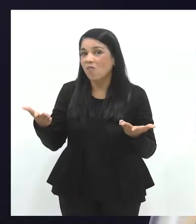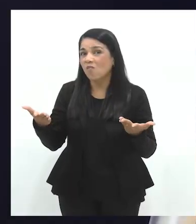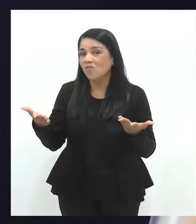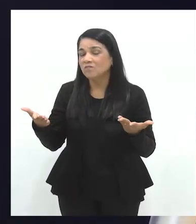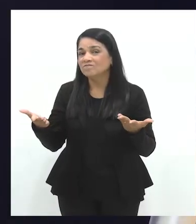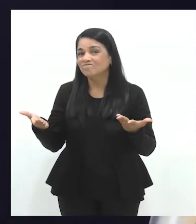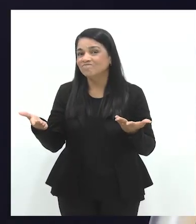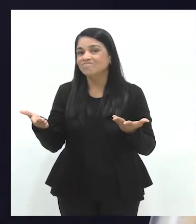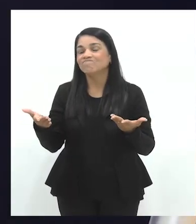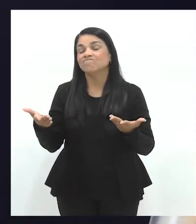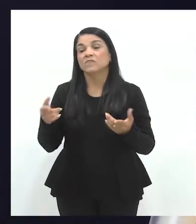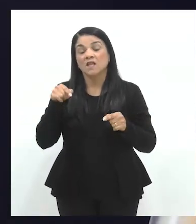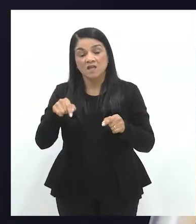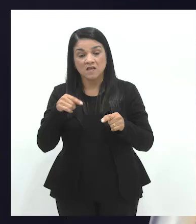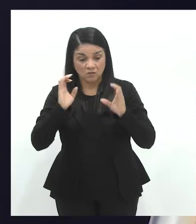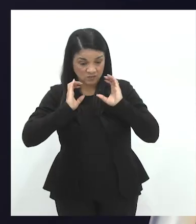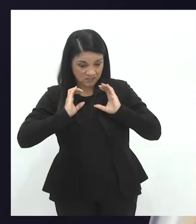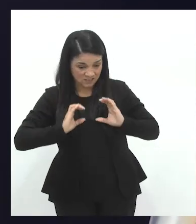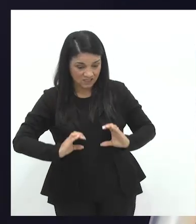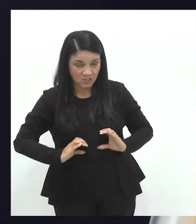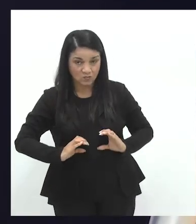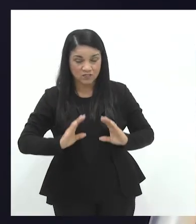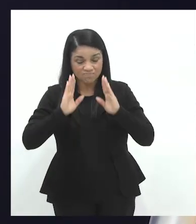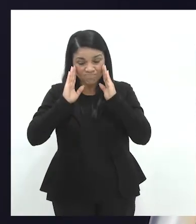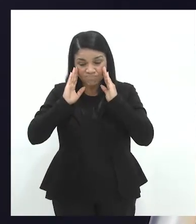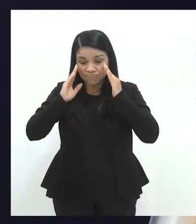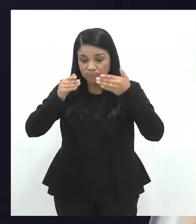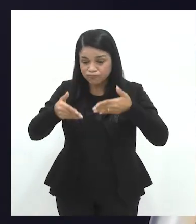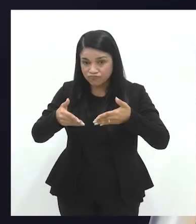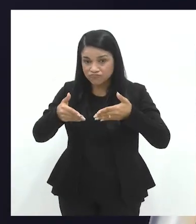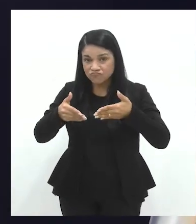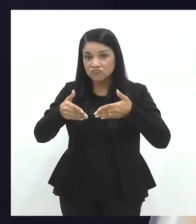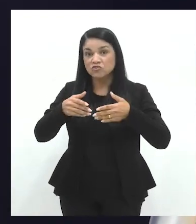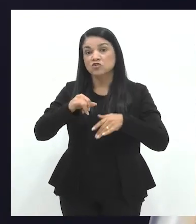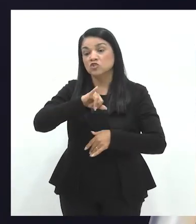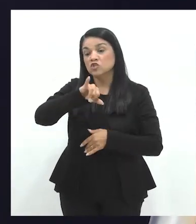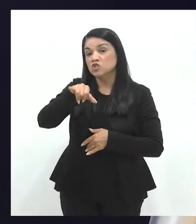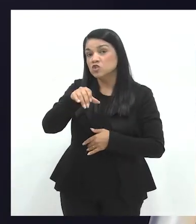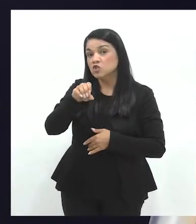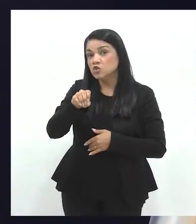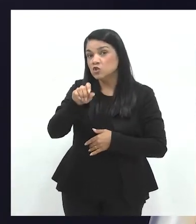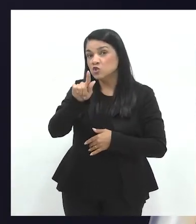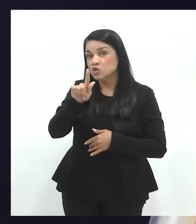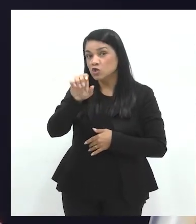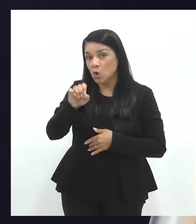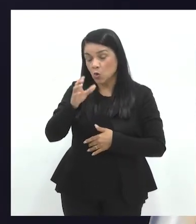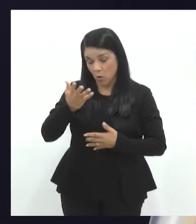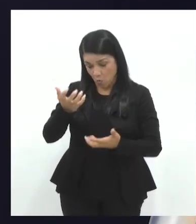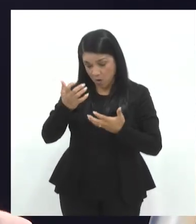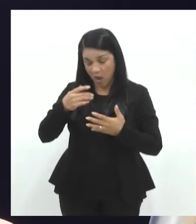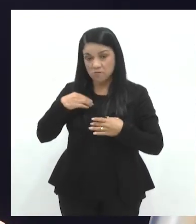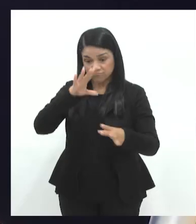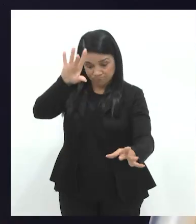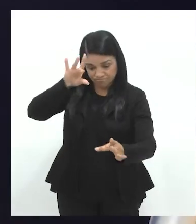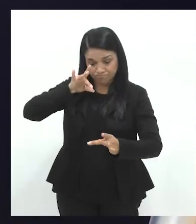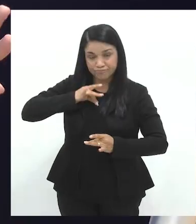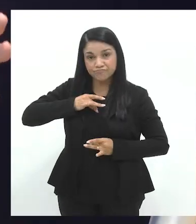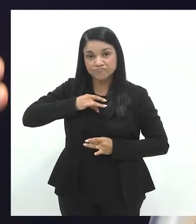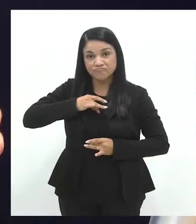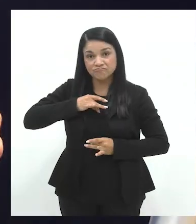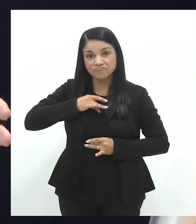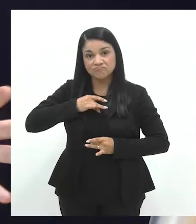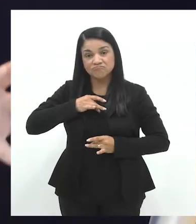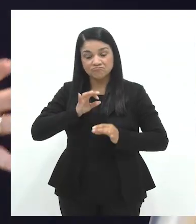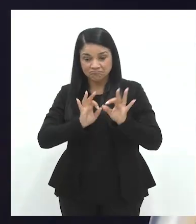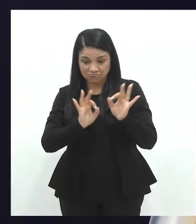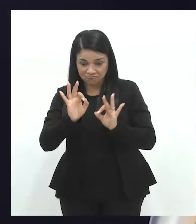Aquele cidadão que se projeta ali dentro de uma tela, é porque agora nós temos jogos que você projeta quem você quer ser. Então, você